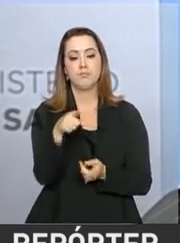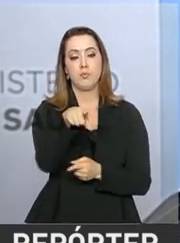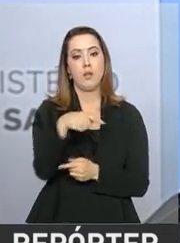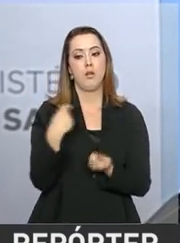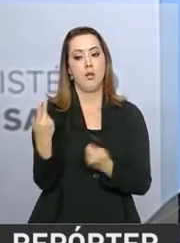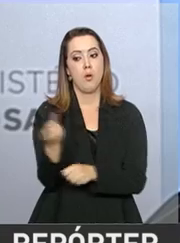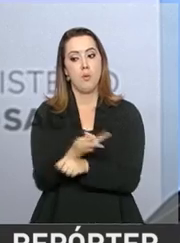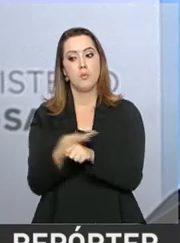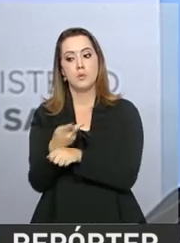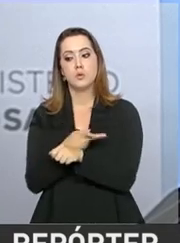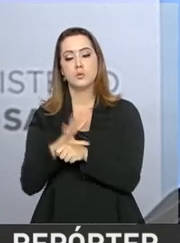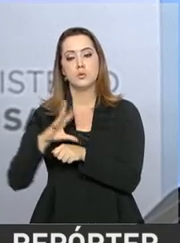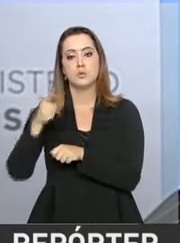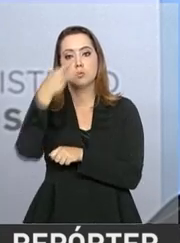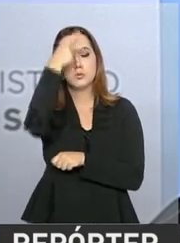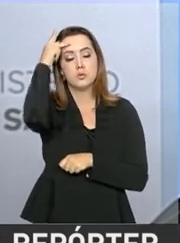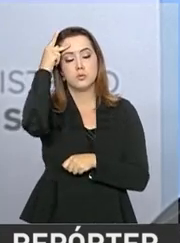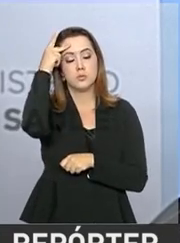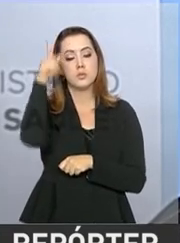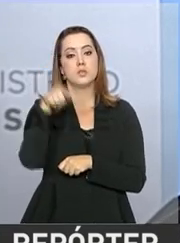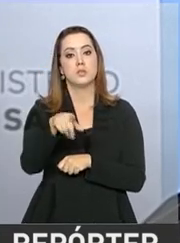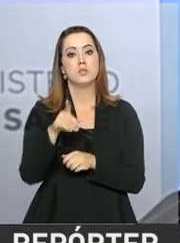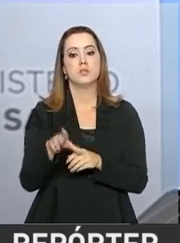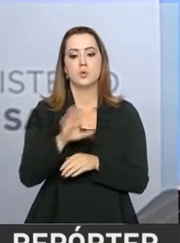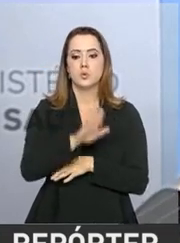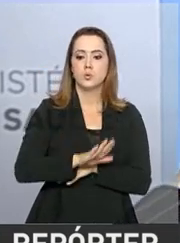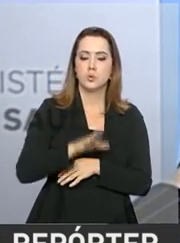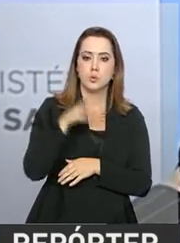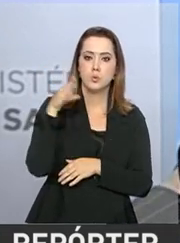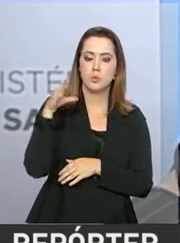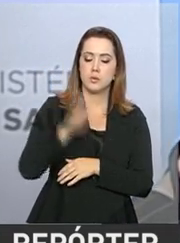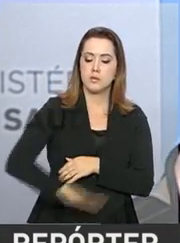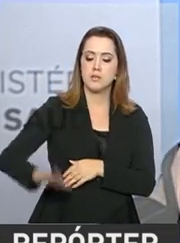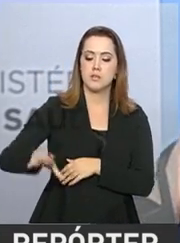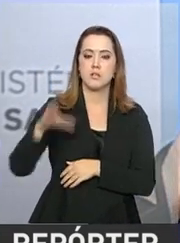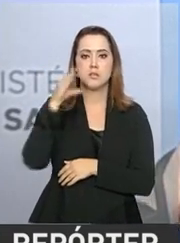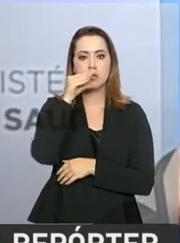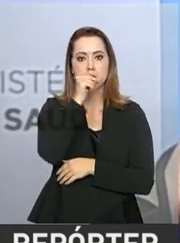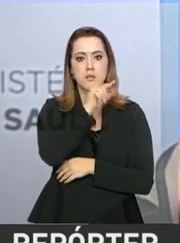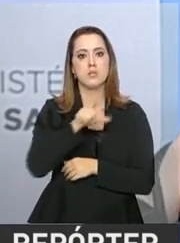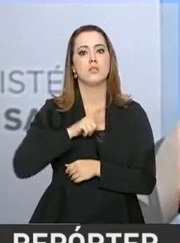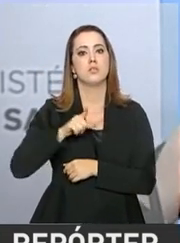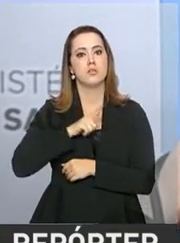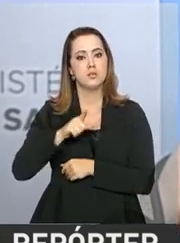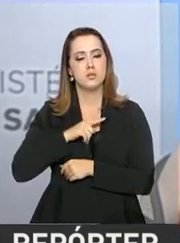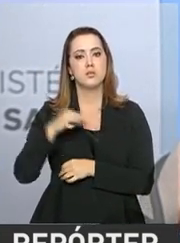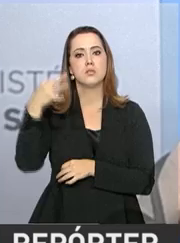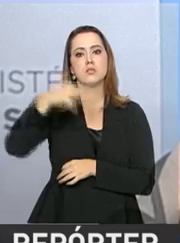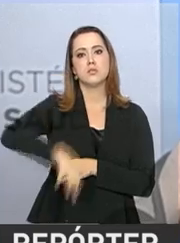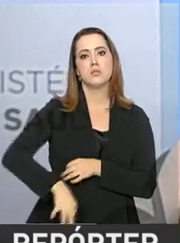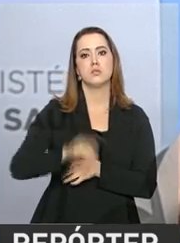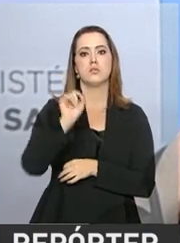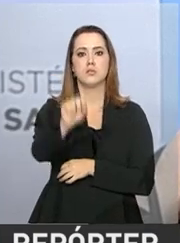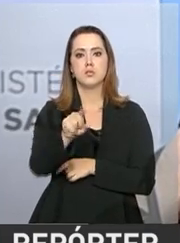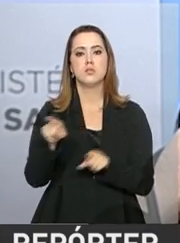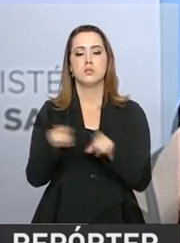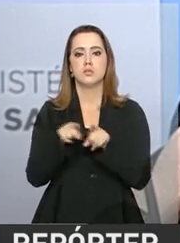pessoas cobertas no programa, crianças, adolescentes, tenham efetivamente a cobertura